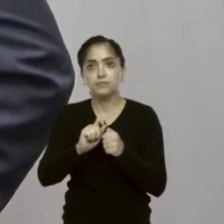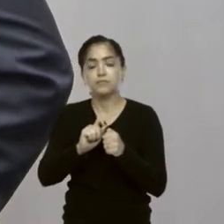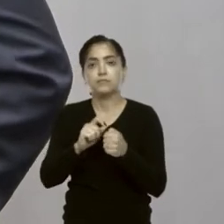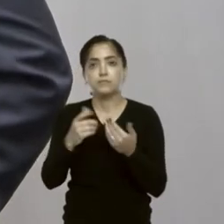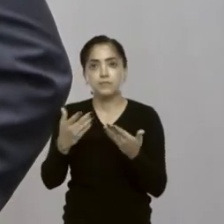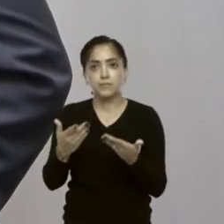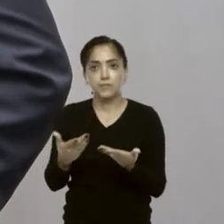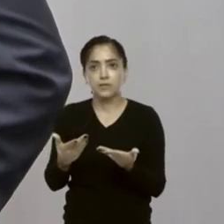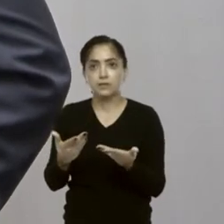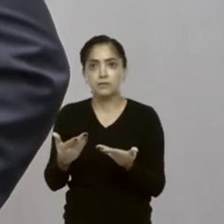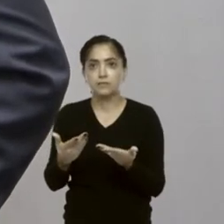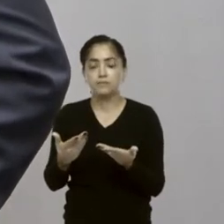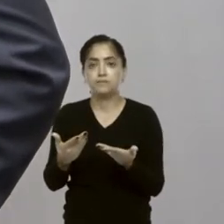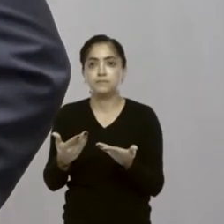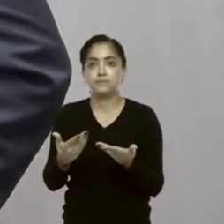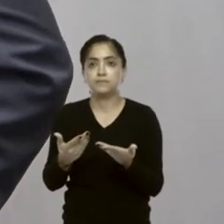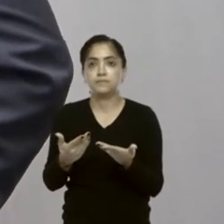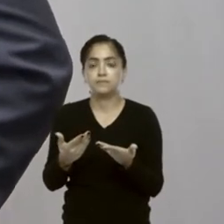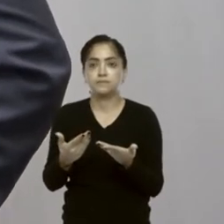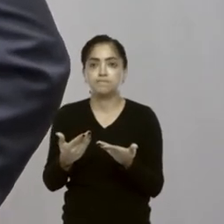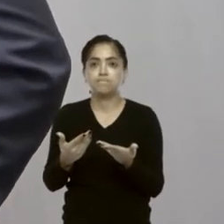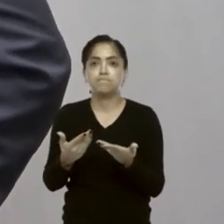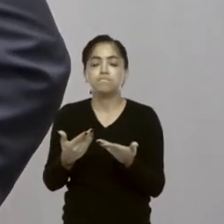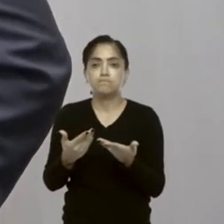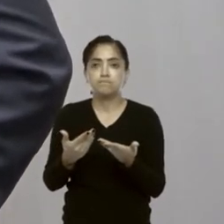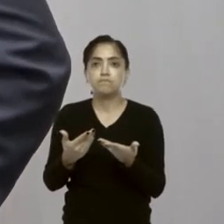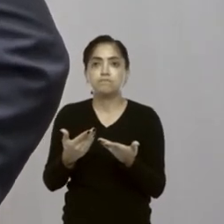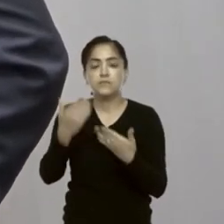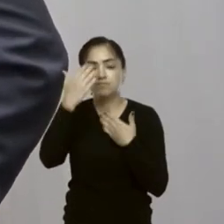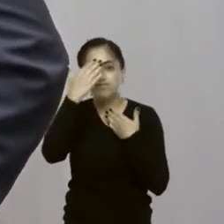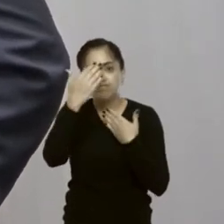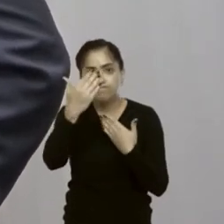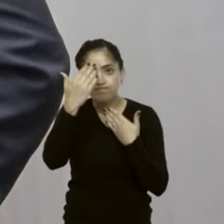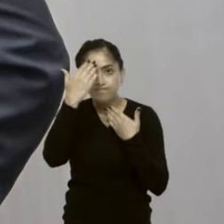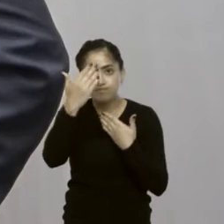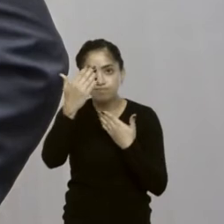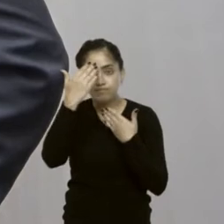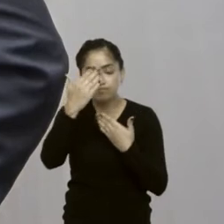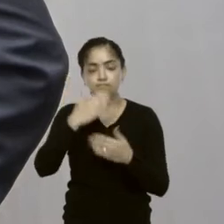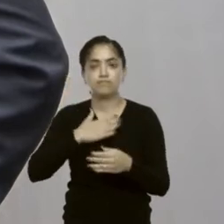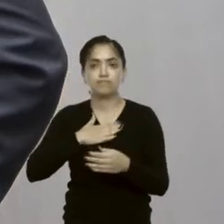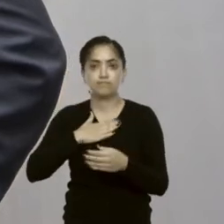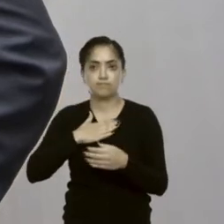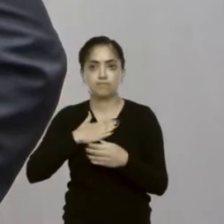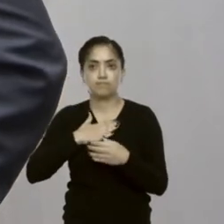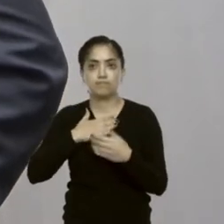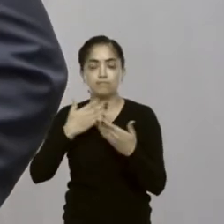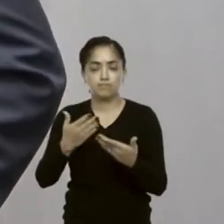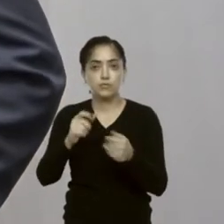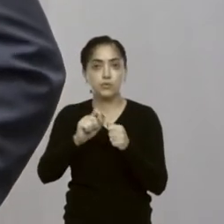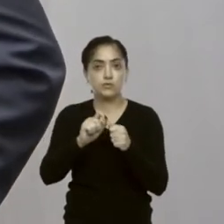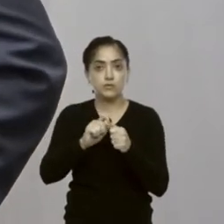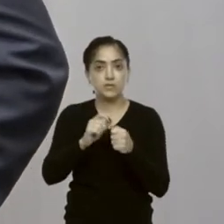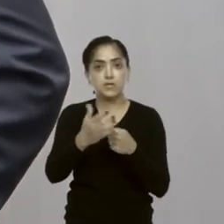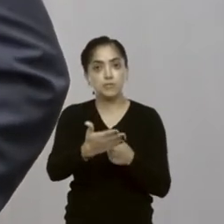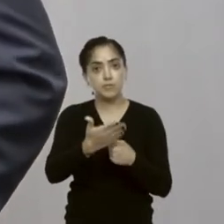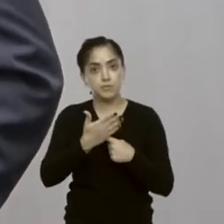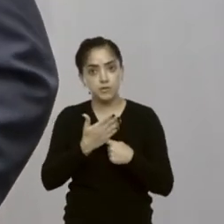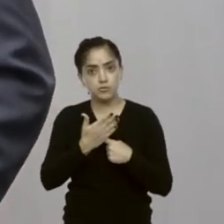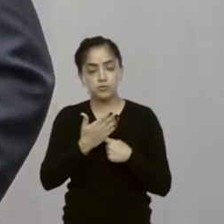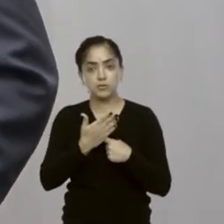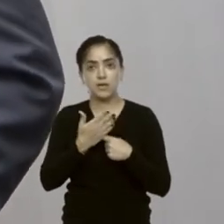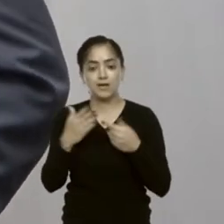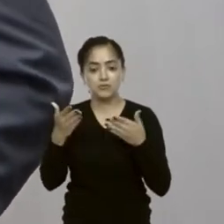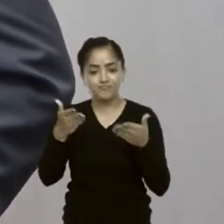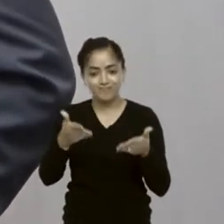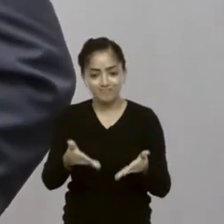sinceramente, que não tem limite de gratidão da minha pessoa pelo que fizeram para a gente chegar aqui. De